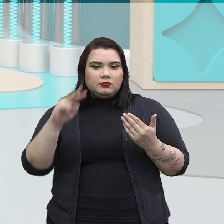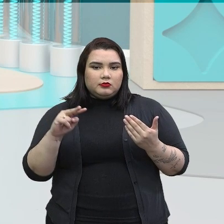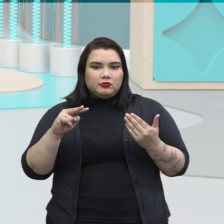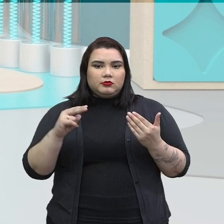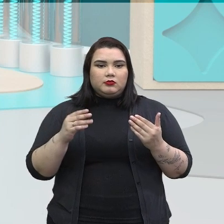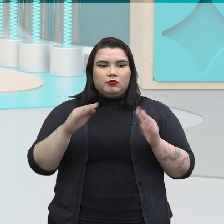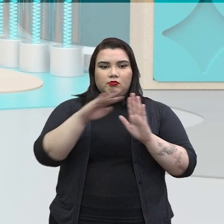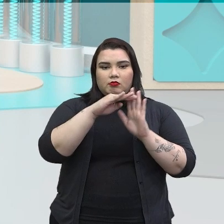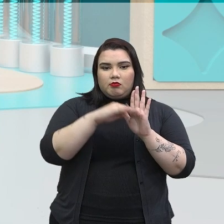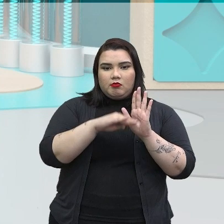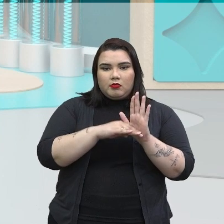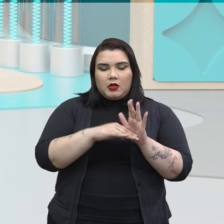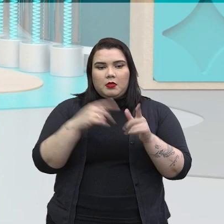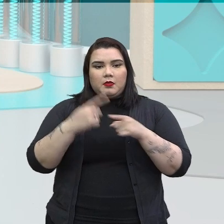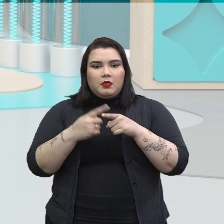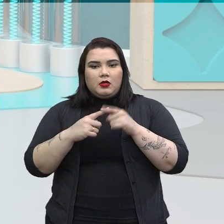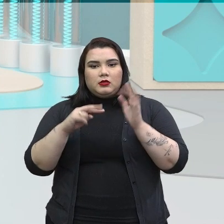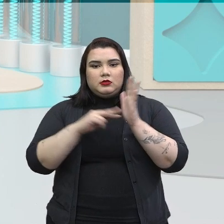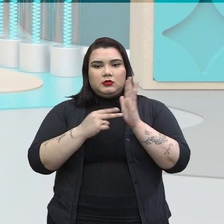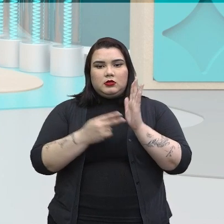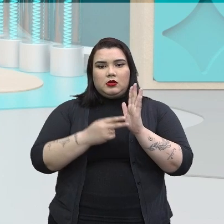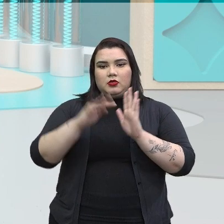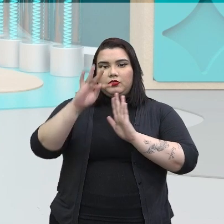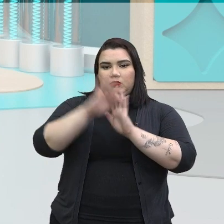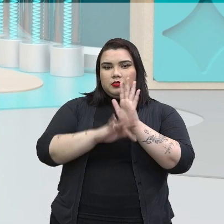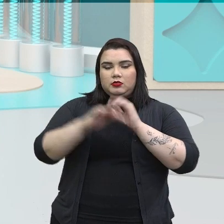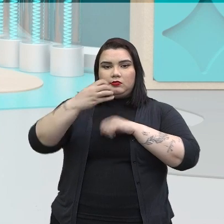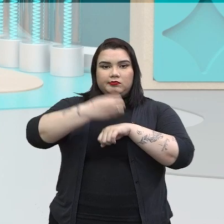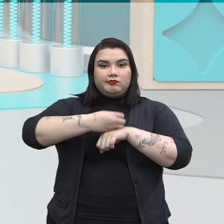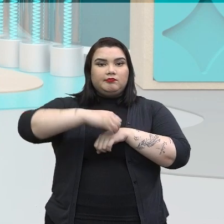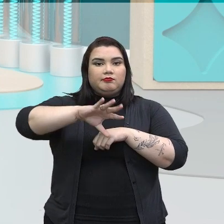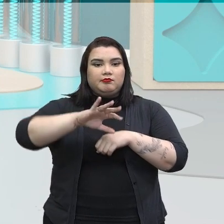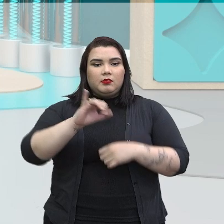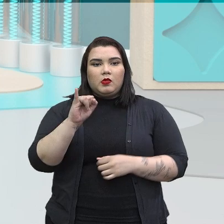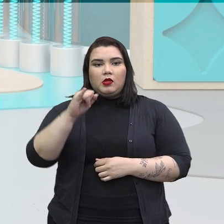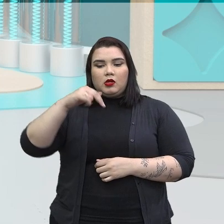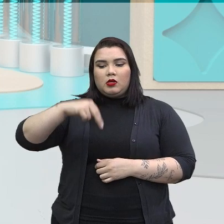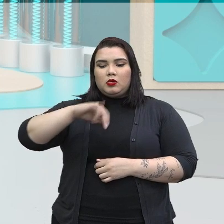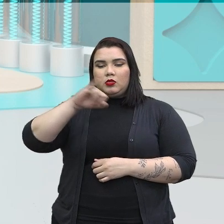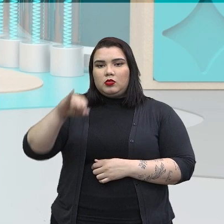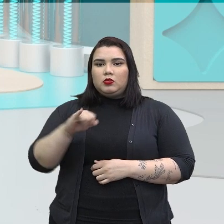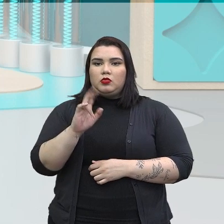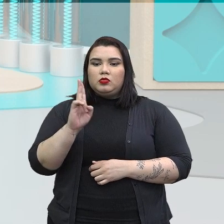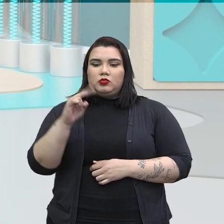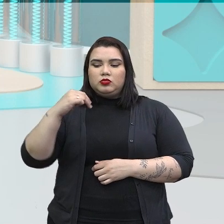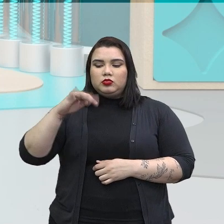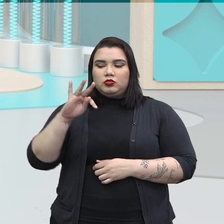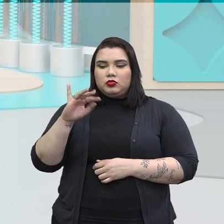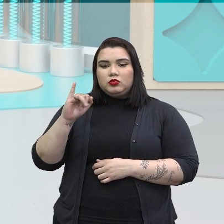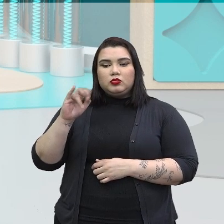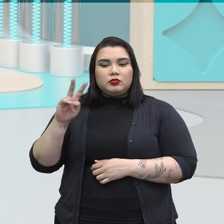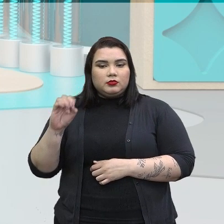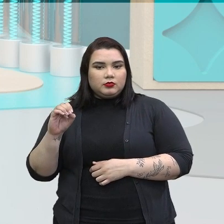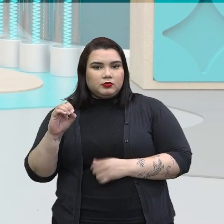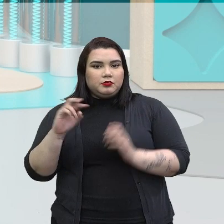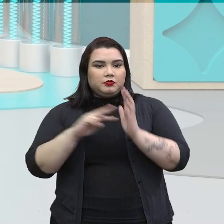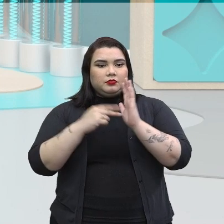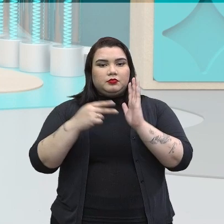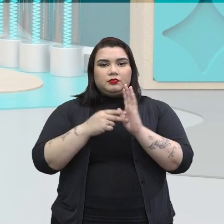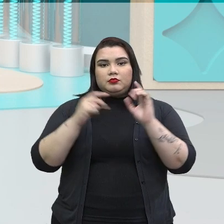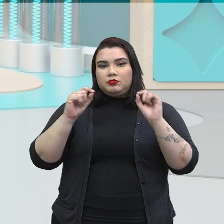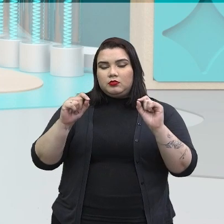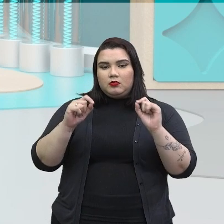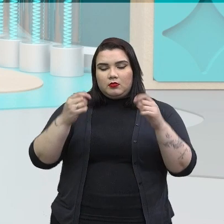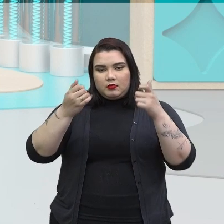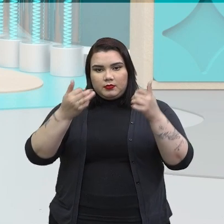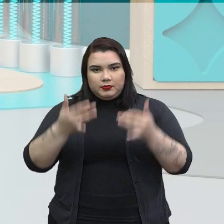um manual, porque se trata de textos injuntivos. E o que são textos injuntivos, né? Nós vamos falar